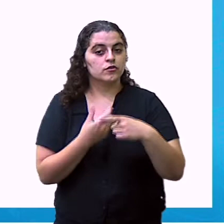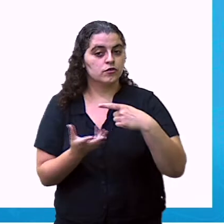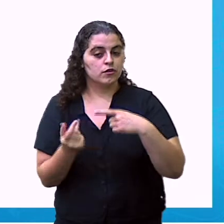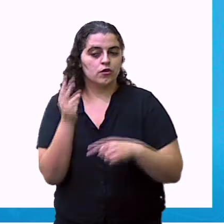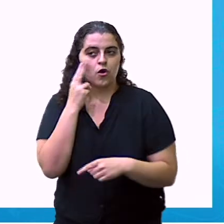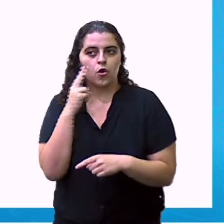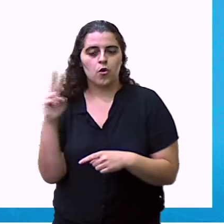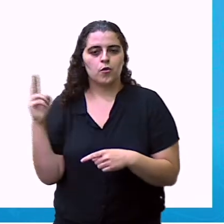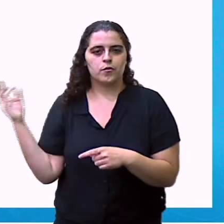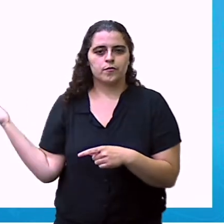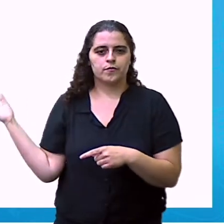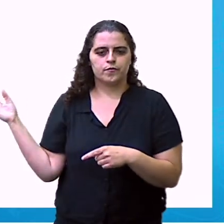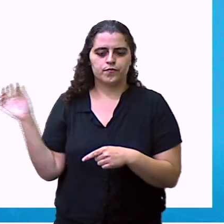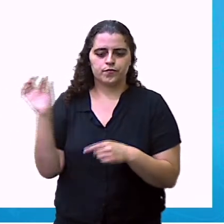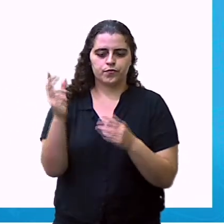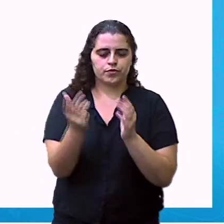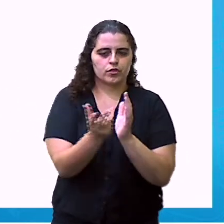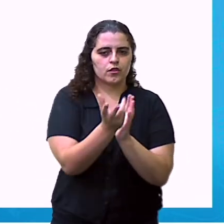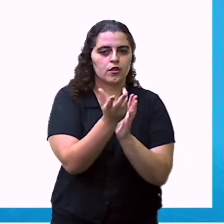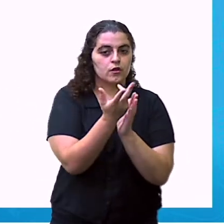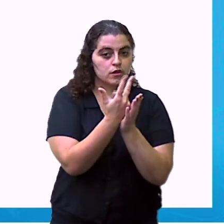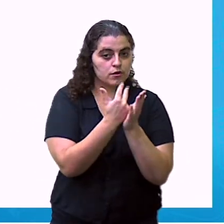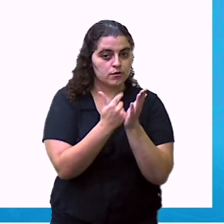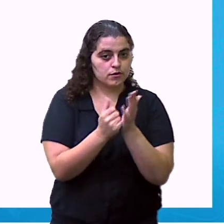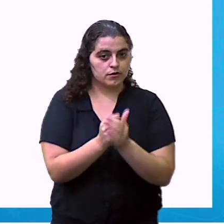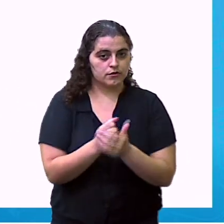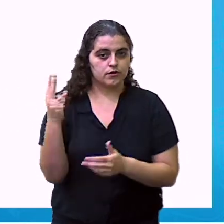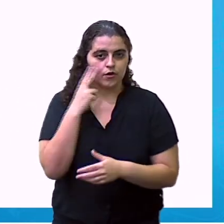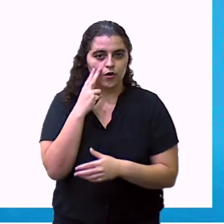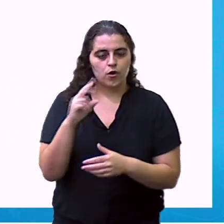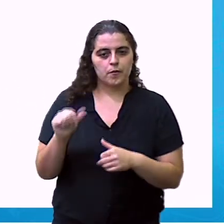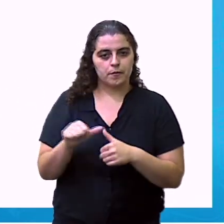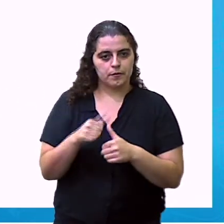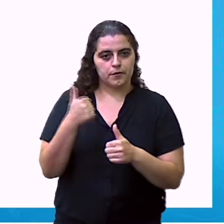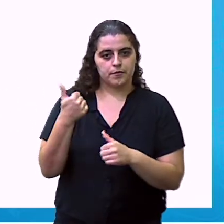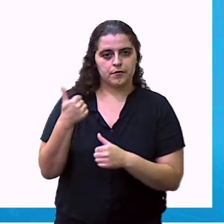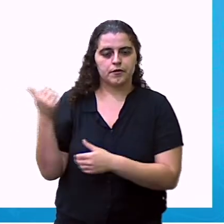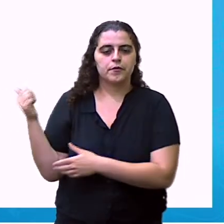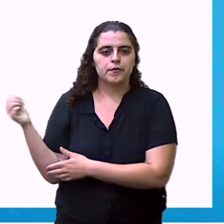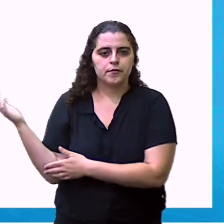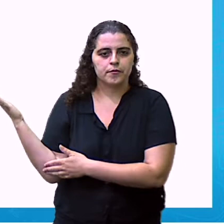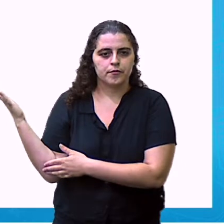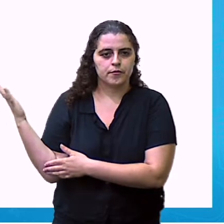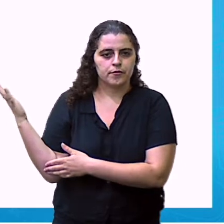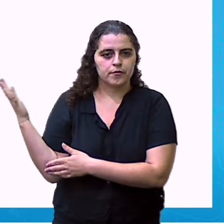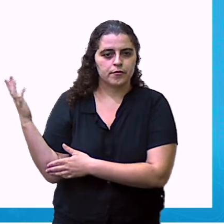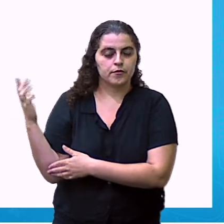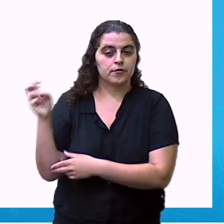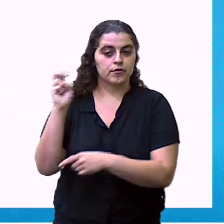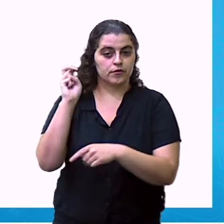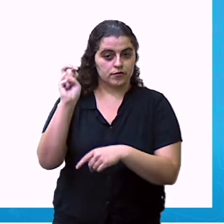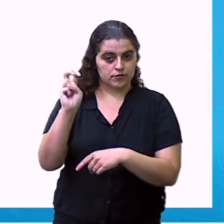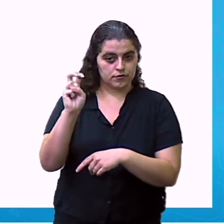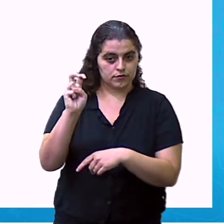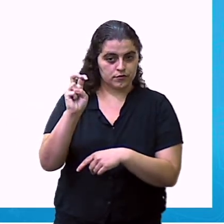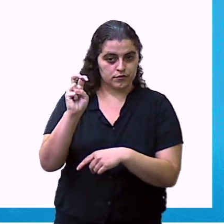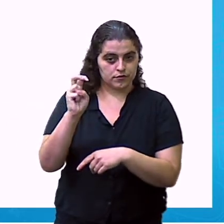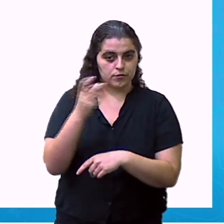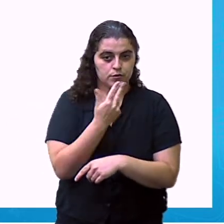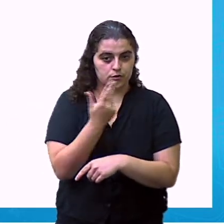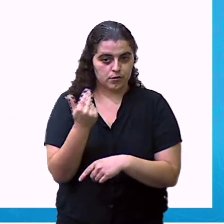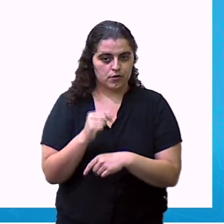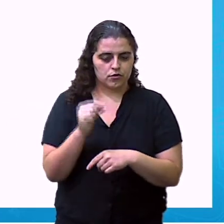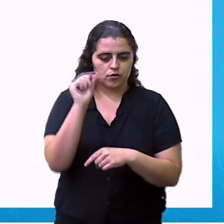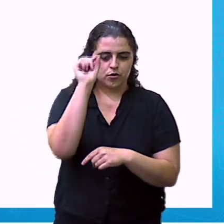um desenho que foi repartido, né? O primeiro desenho foi repartido em 5 partes